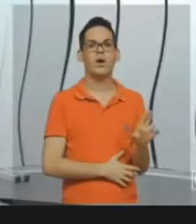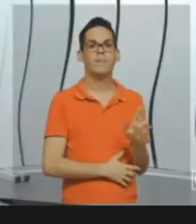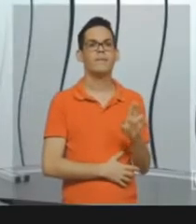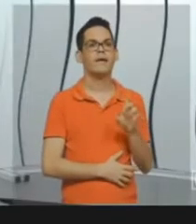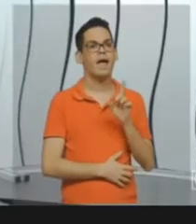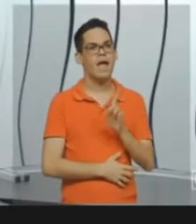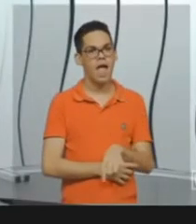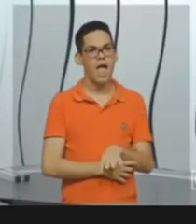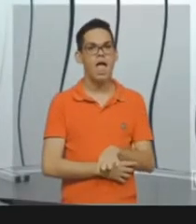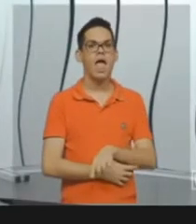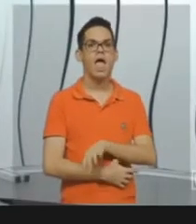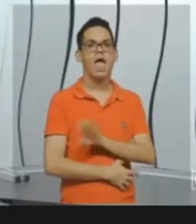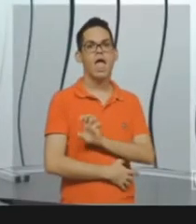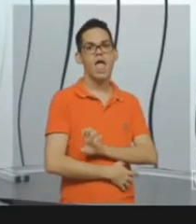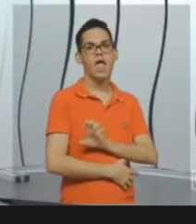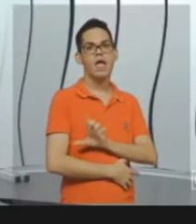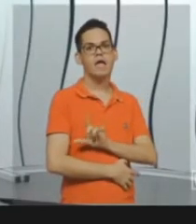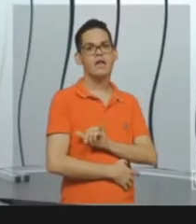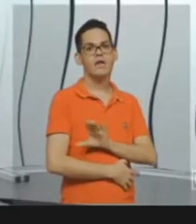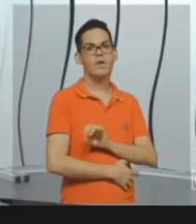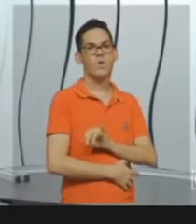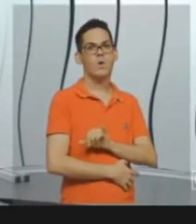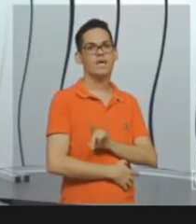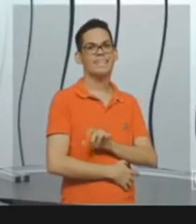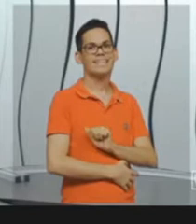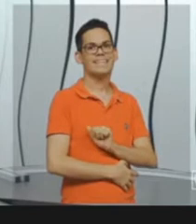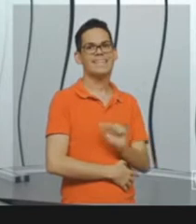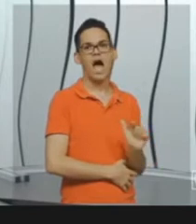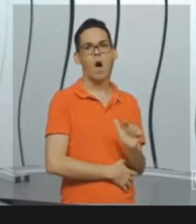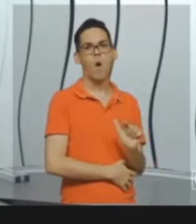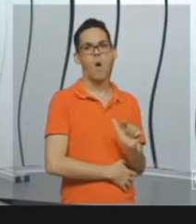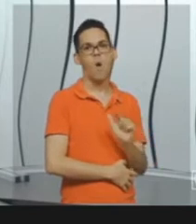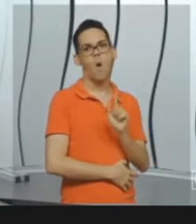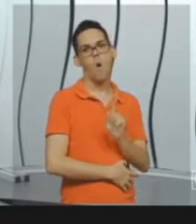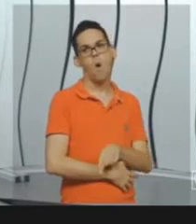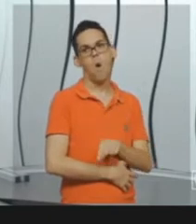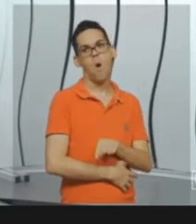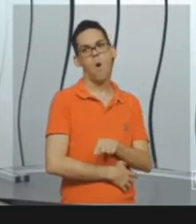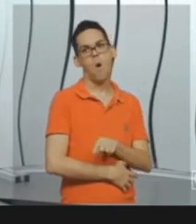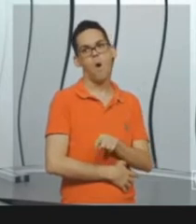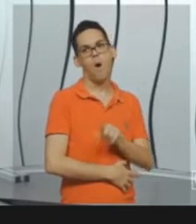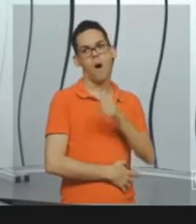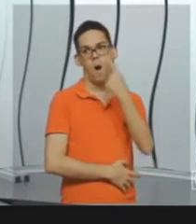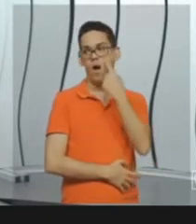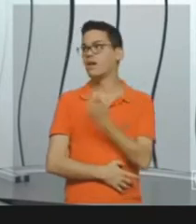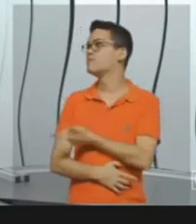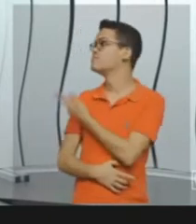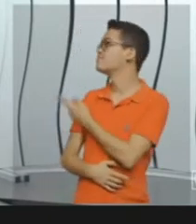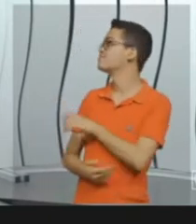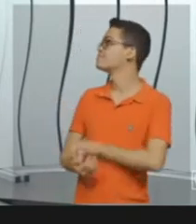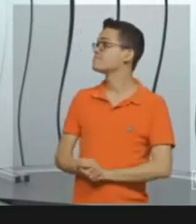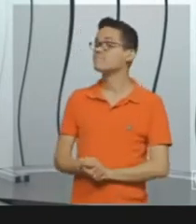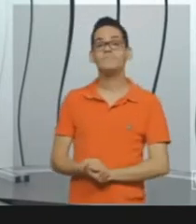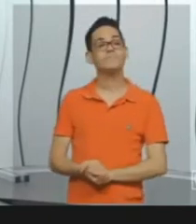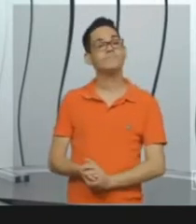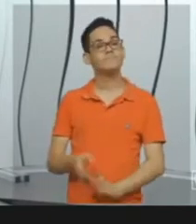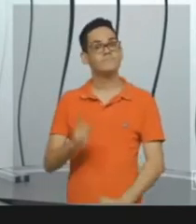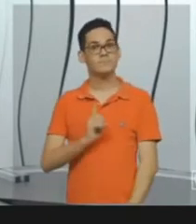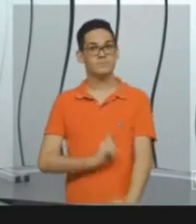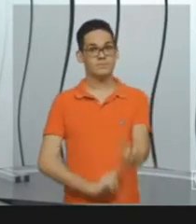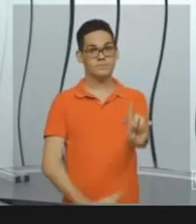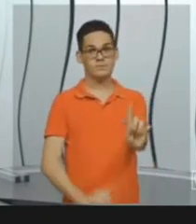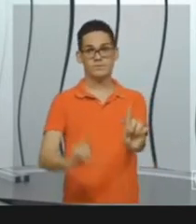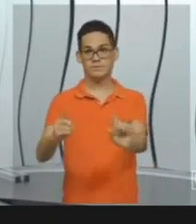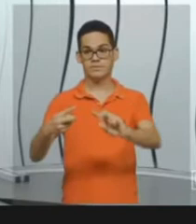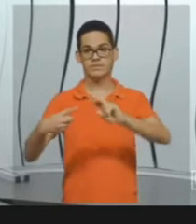estrutura helicoidal, que é uma estrutura em forma de hélice. Então, nós temos duas cadeias de